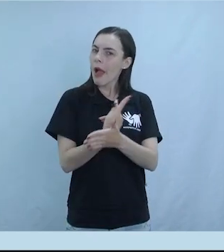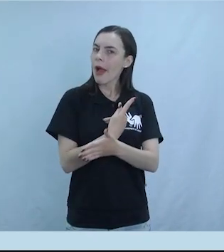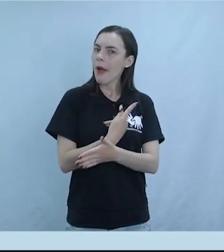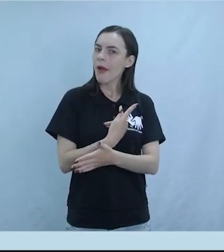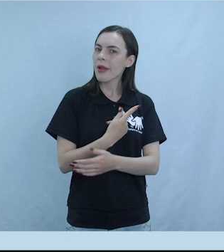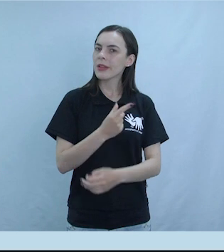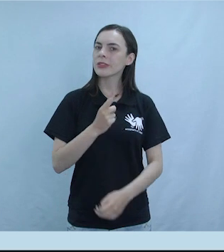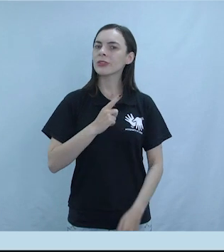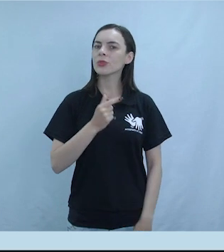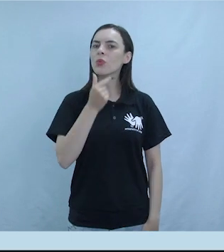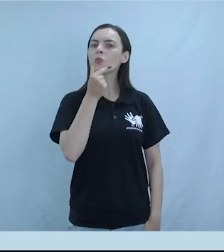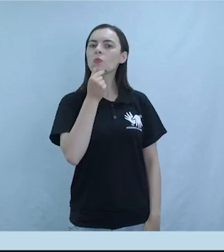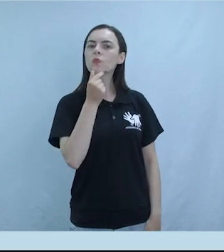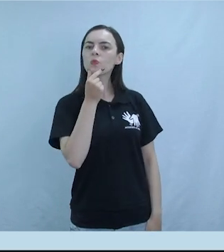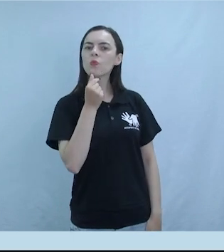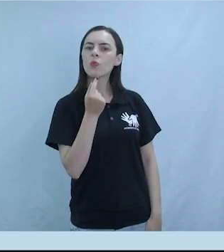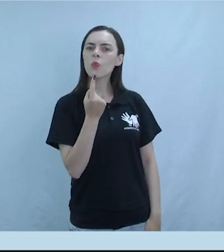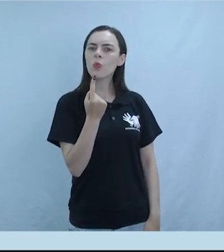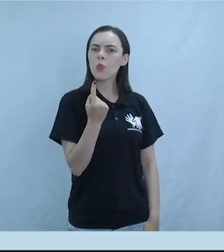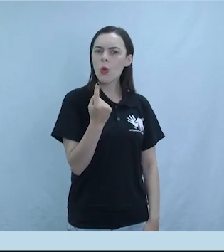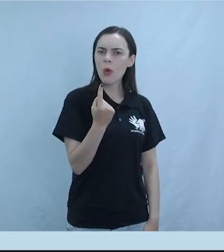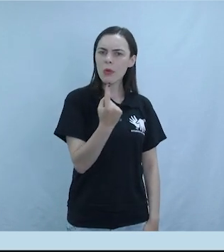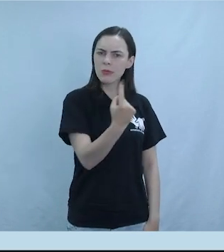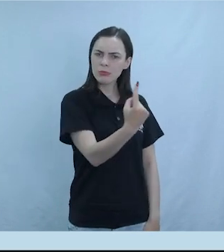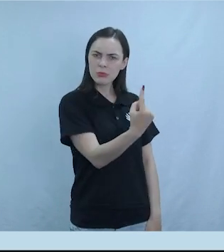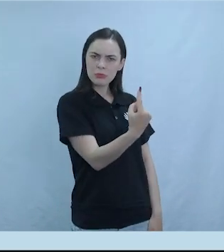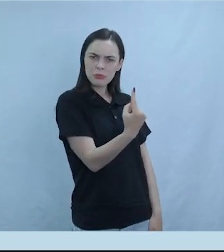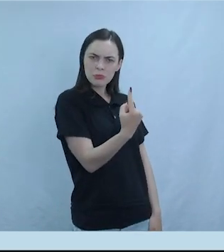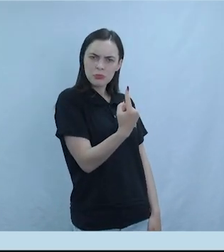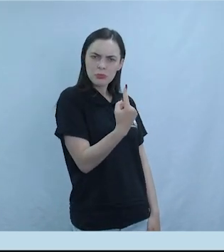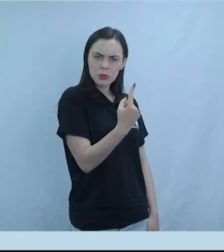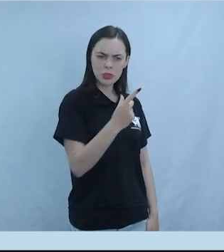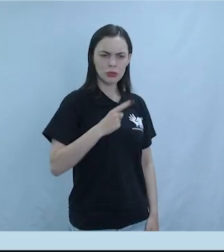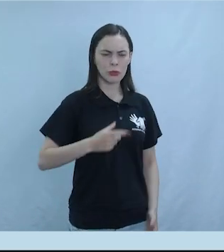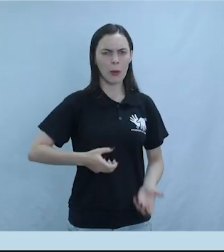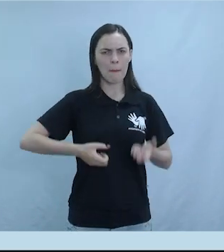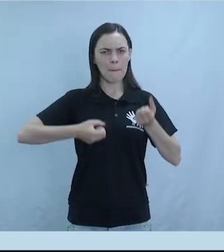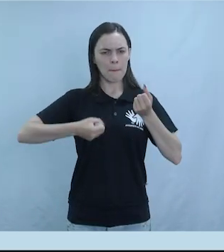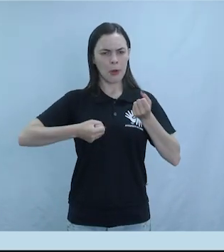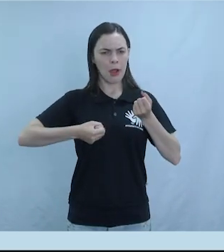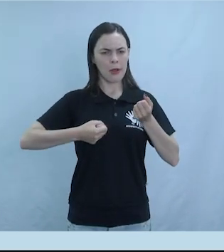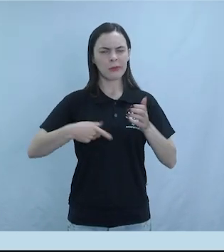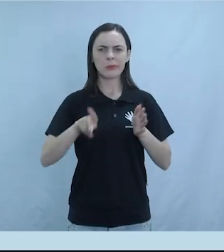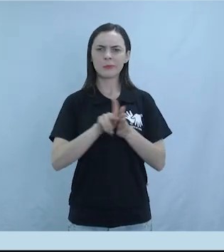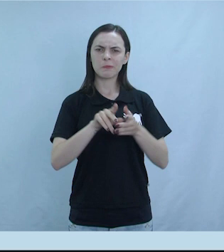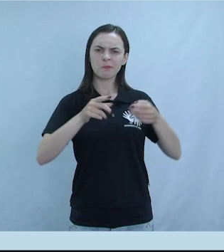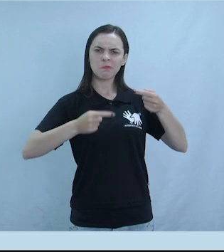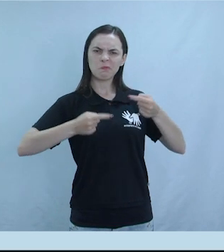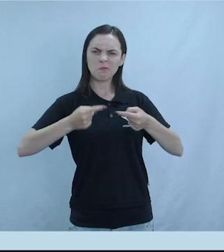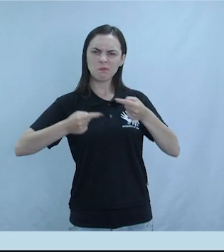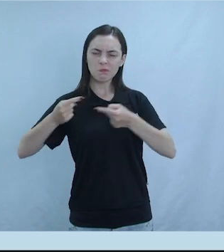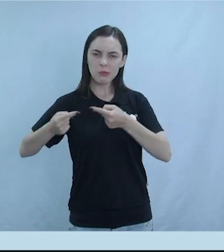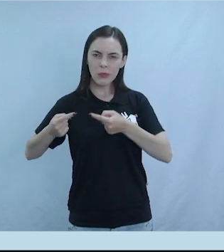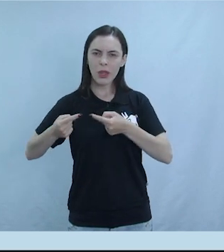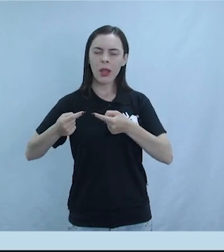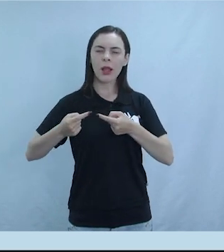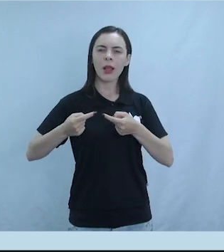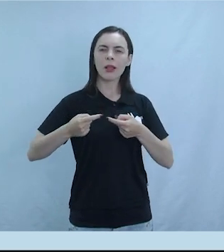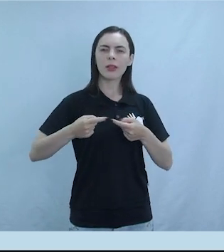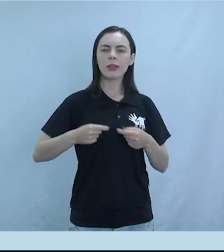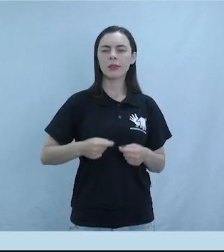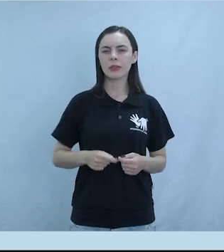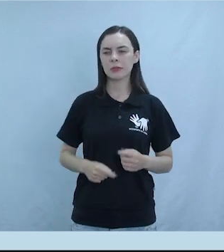instante, apareceu um homem todo equipado, com armas de guerra, e avançou sobre